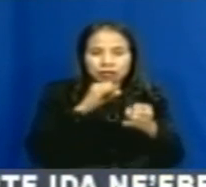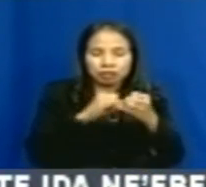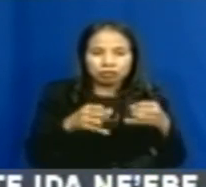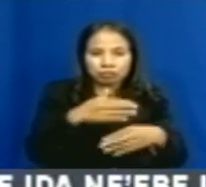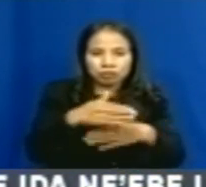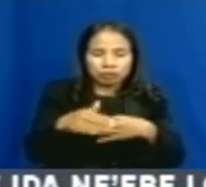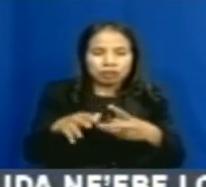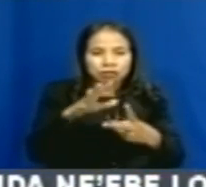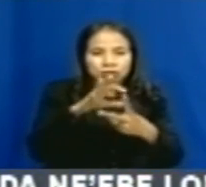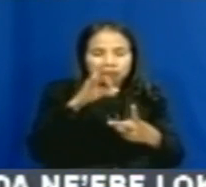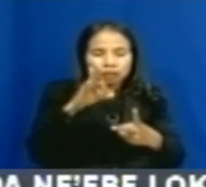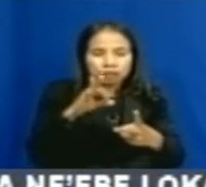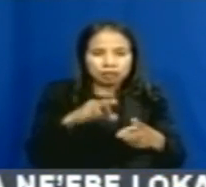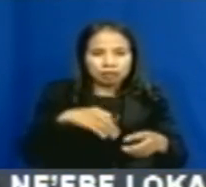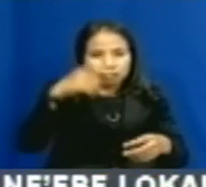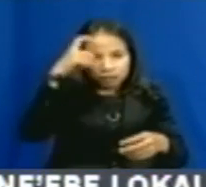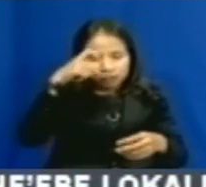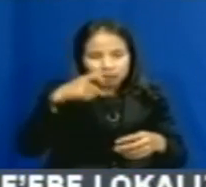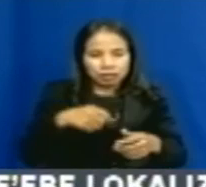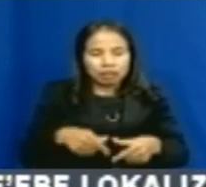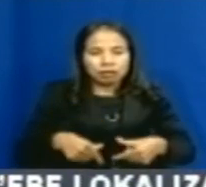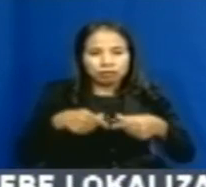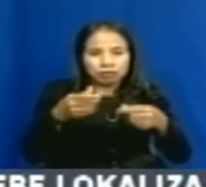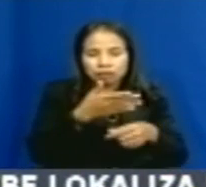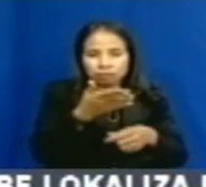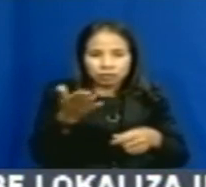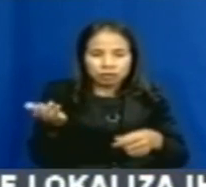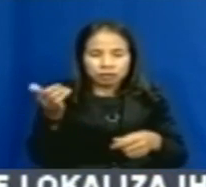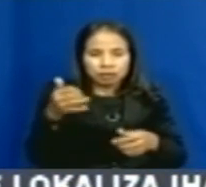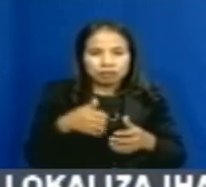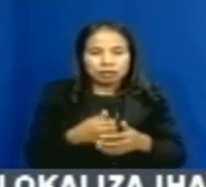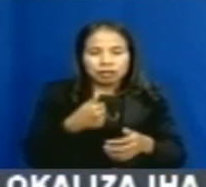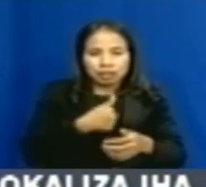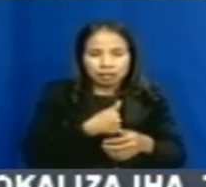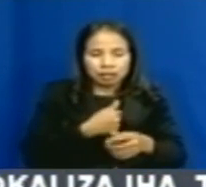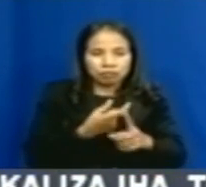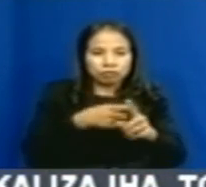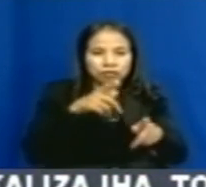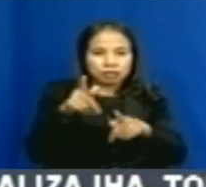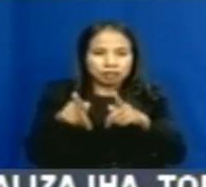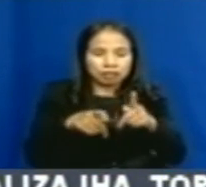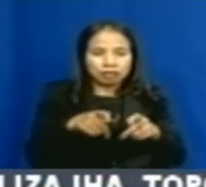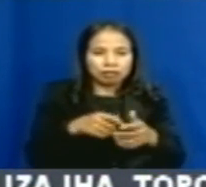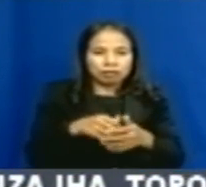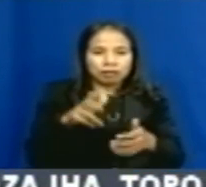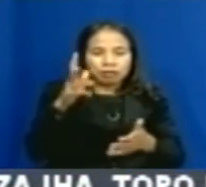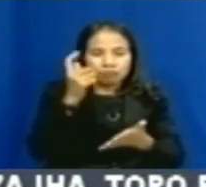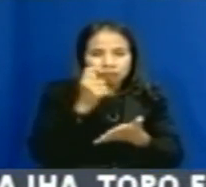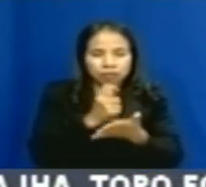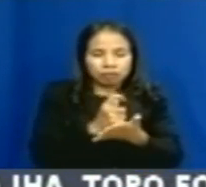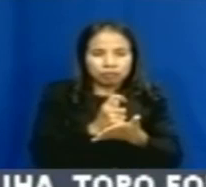processos de seleção por mérito, certifica, quinta bolsa e da minha an, cursi ema, quinto nulo desse tolo,